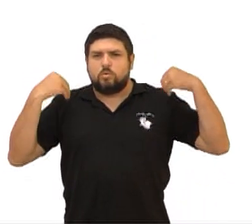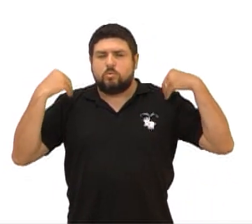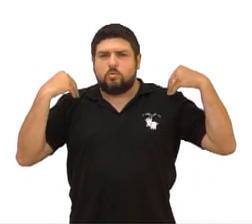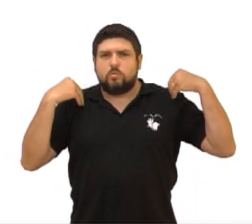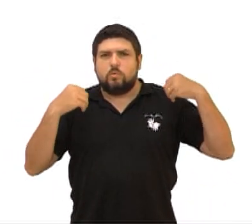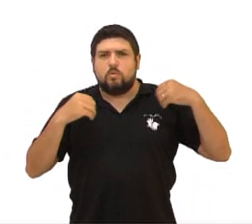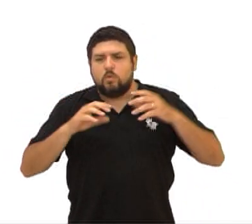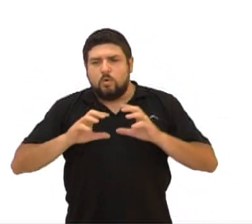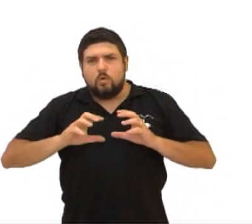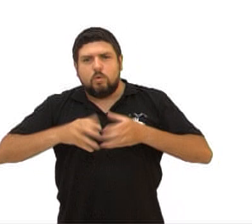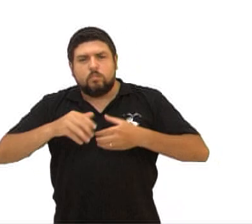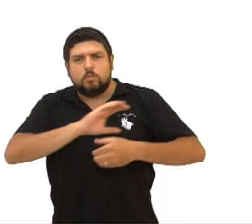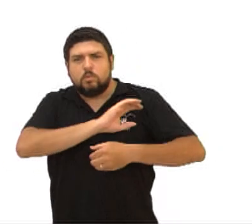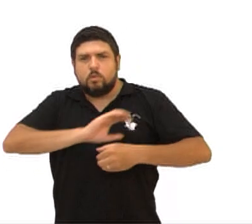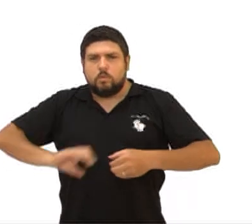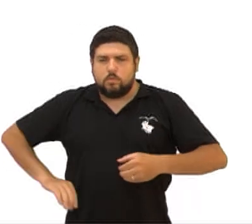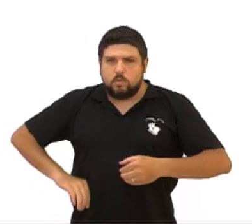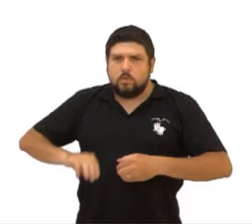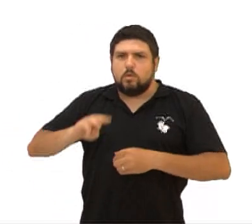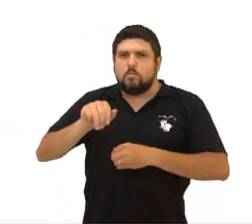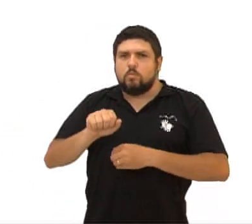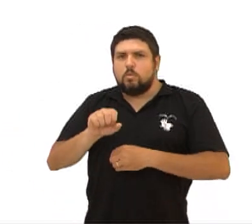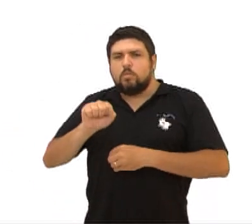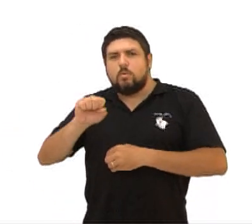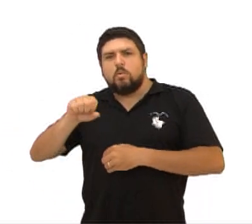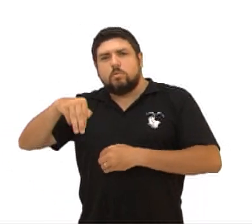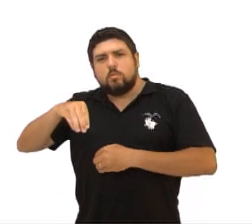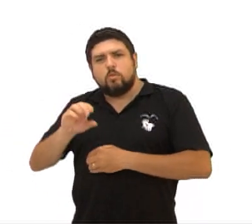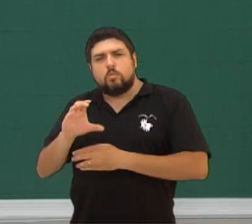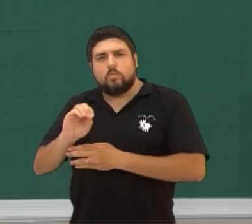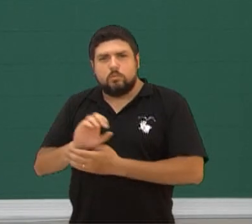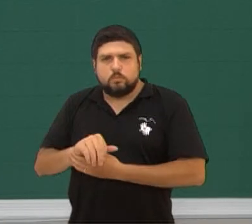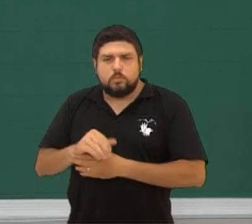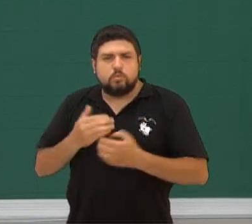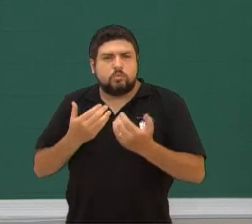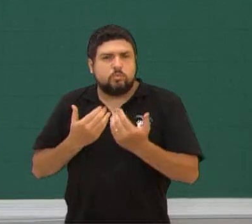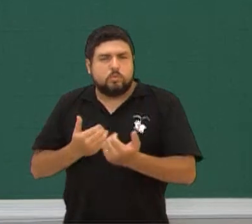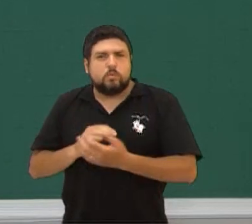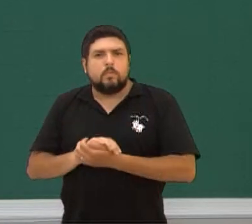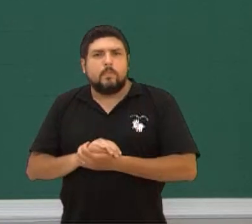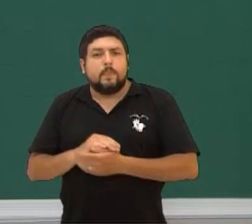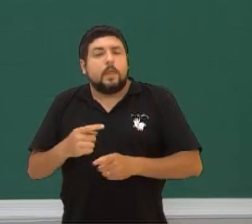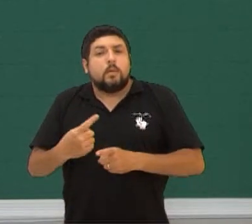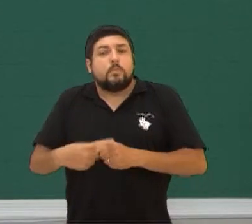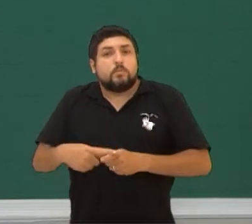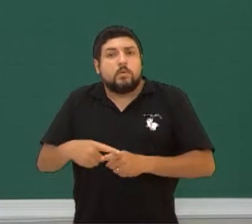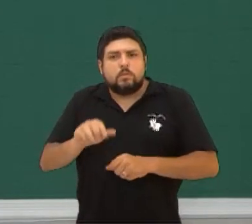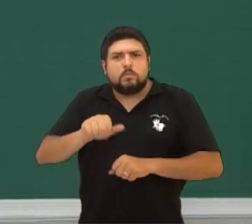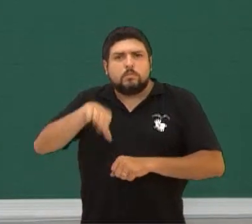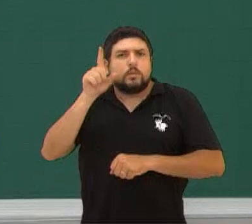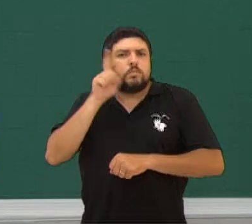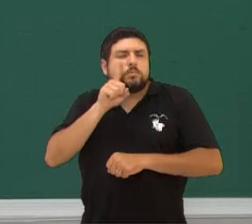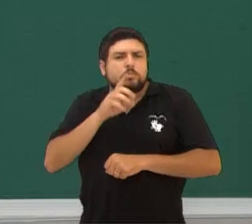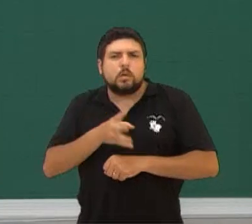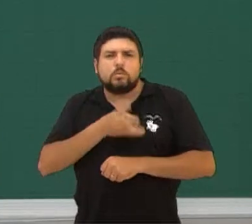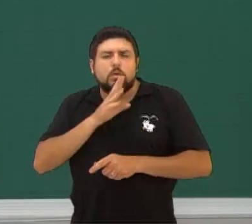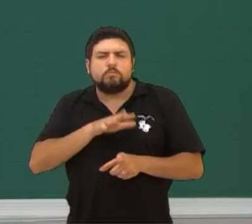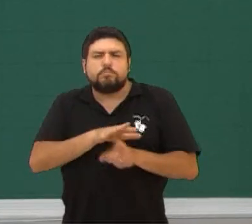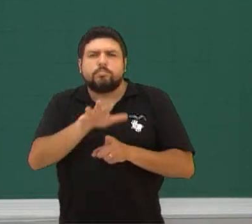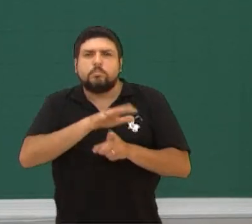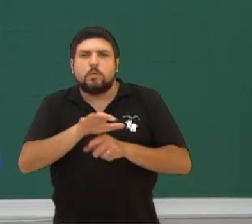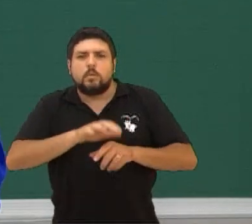Cristã de Moços. Ele pegou e criou um esporte que era uma necessidade, porque o basquetebol, que era o esporte mais popular, era considerado um